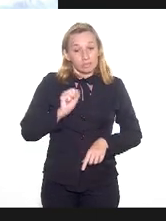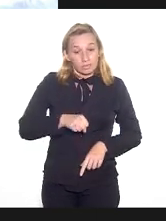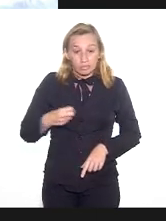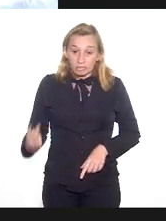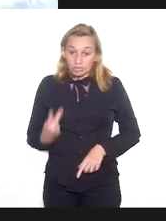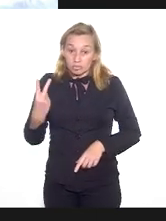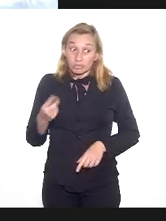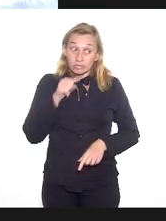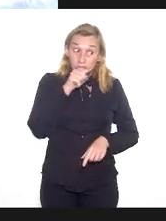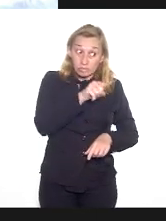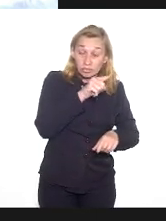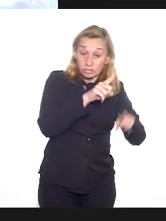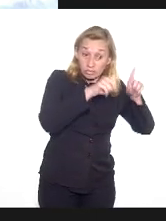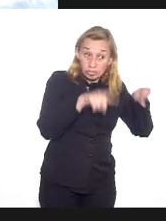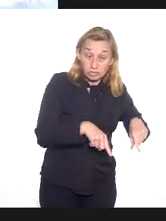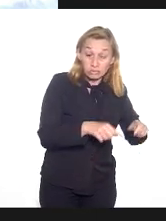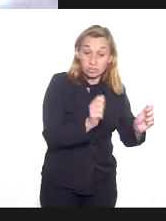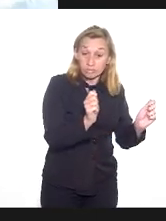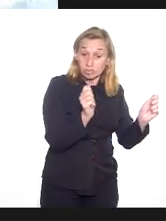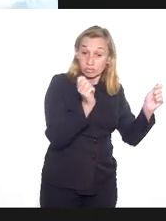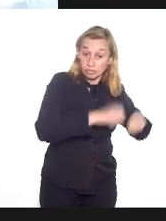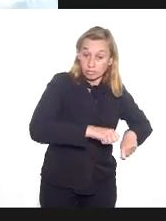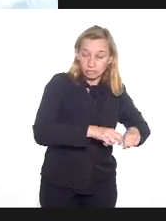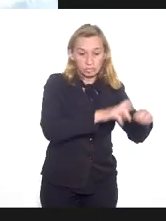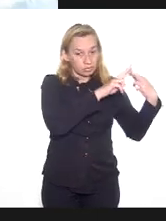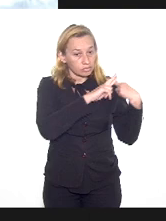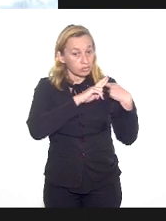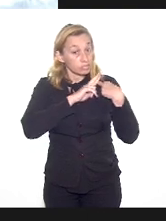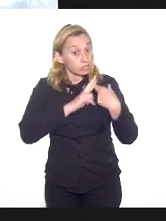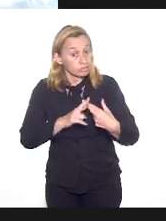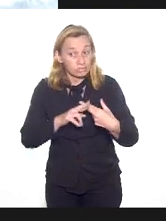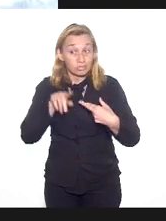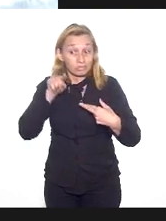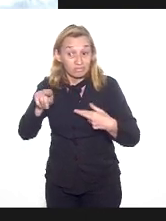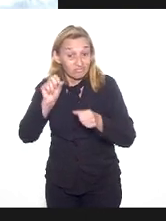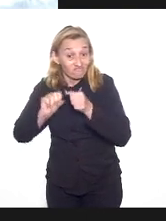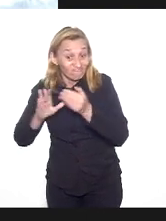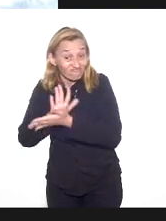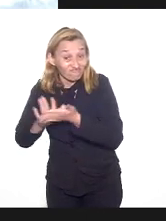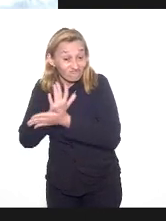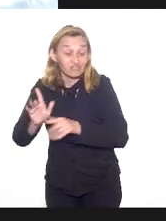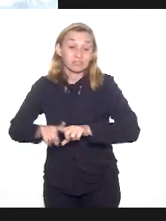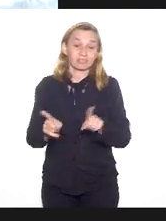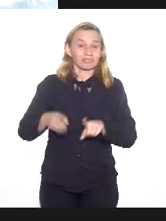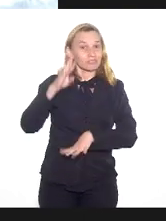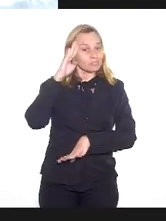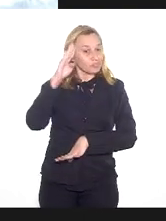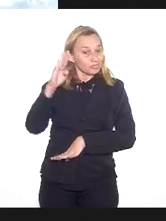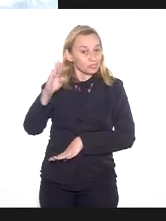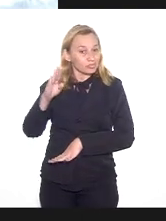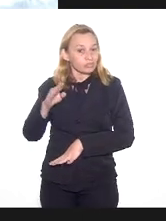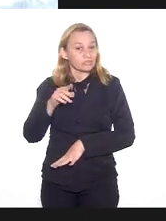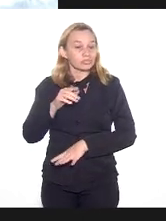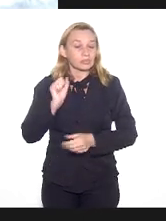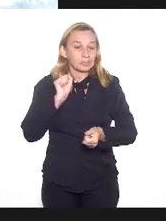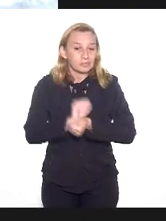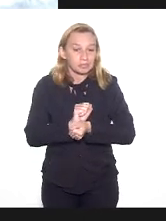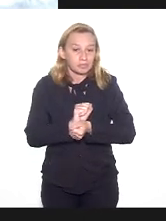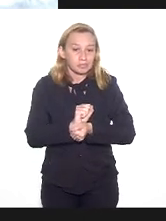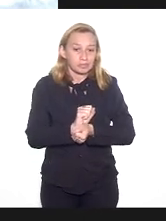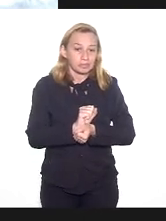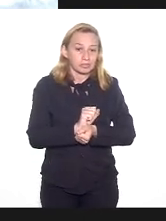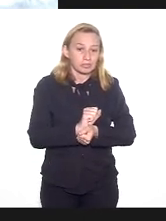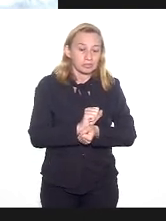que é competente, a responsabilização daquele que não é, mas, principalmente, que a gente pare de ter castas